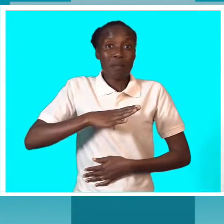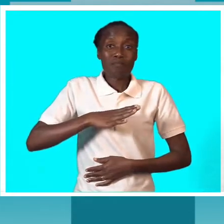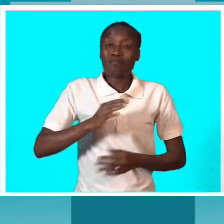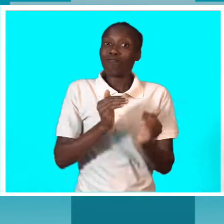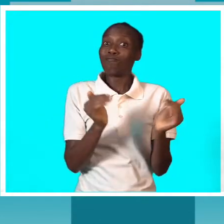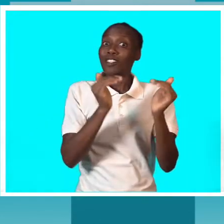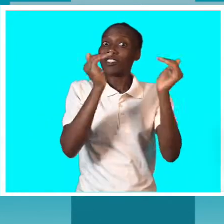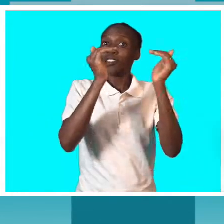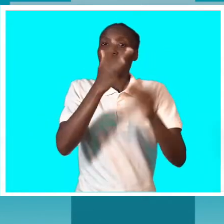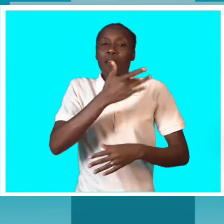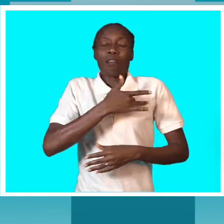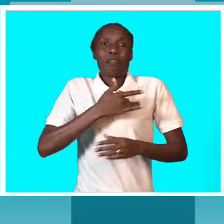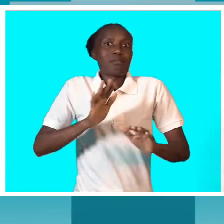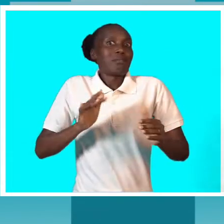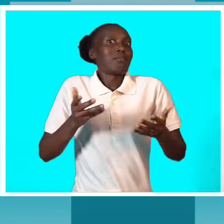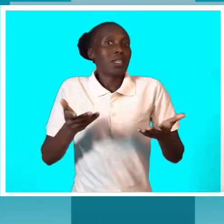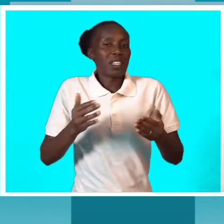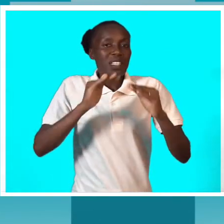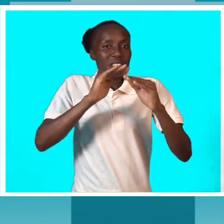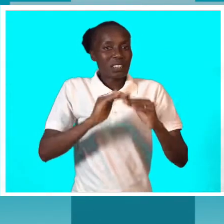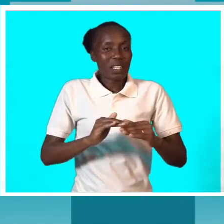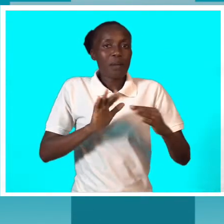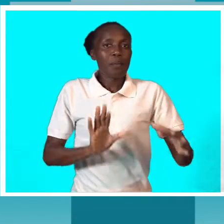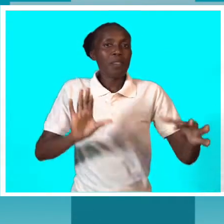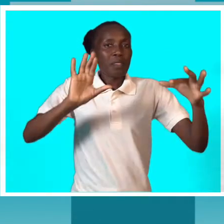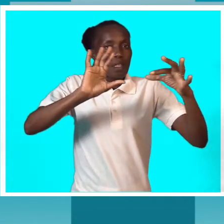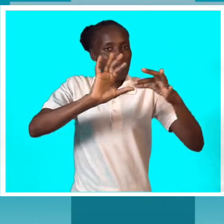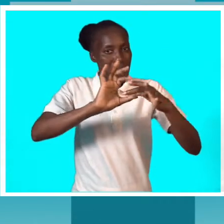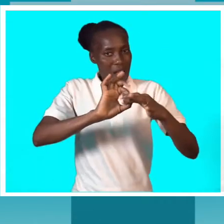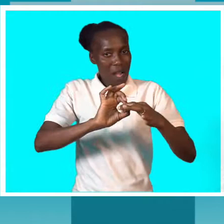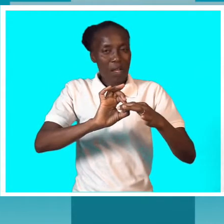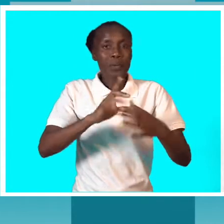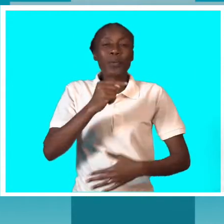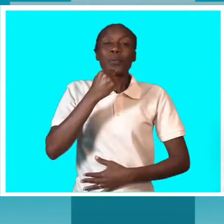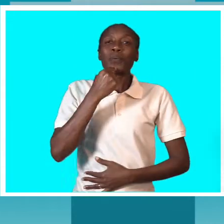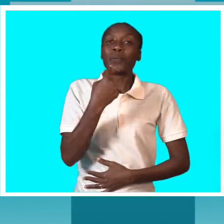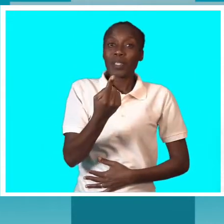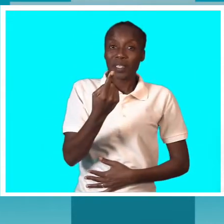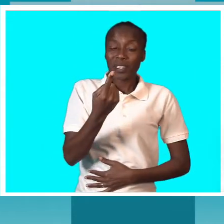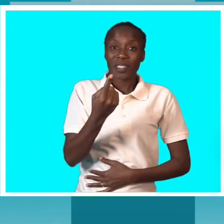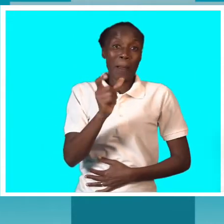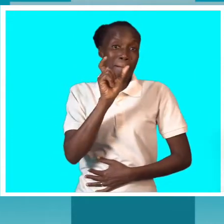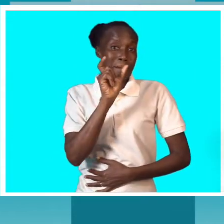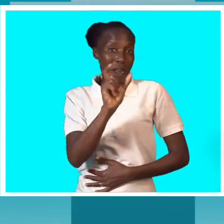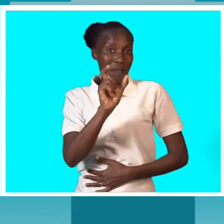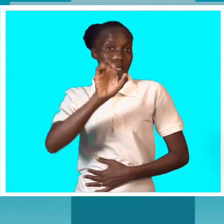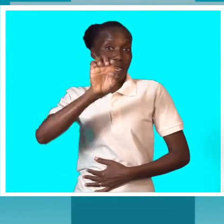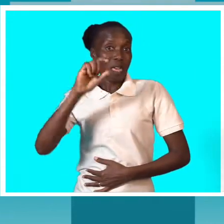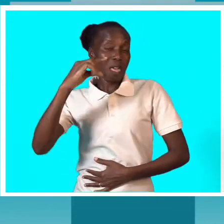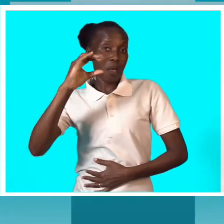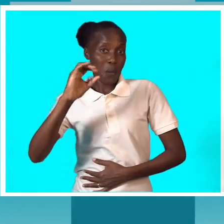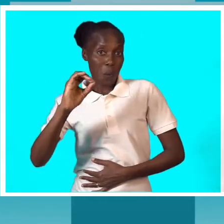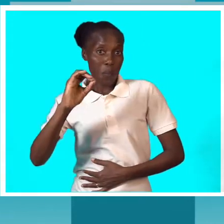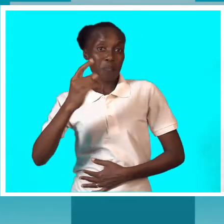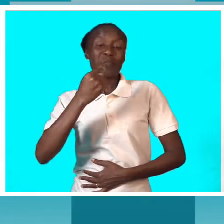E isto está diretamente com aquilo que nós chamamos de ego. O ego é o eu de cada um. Quem